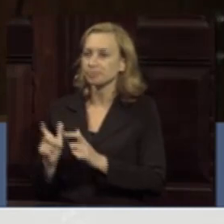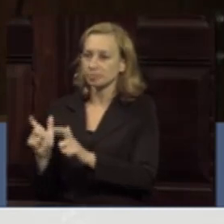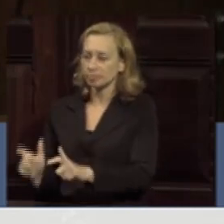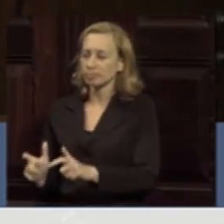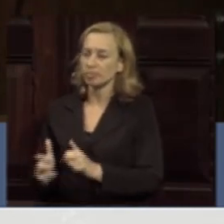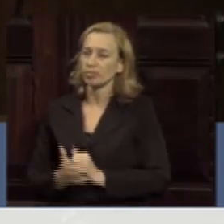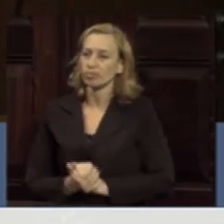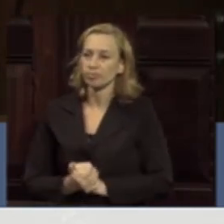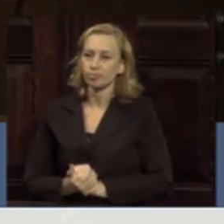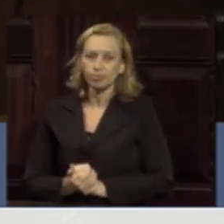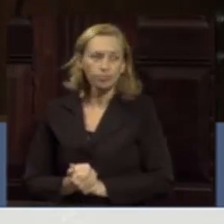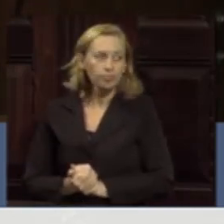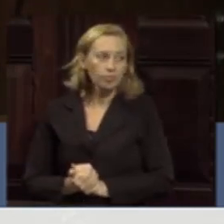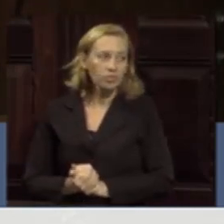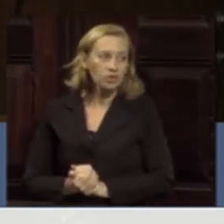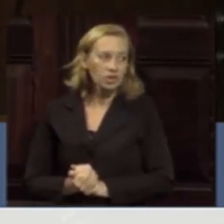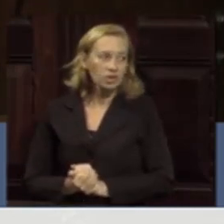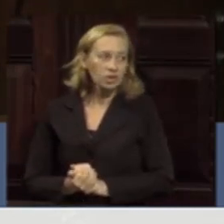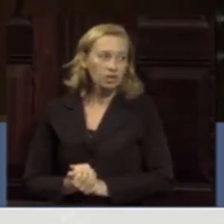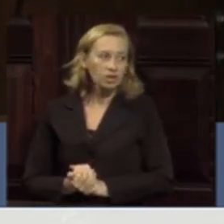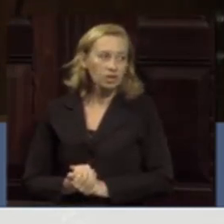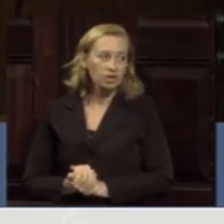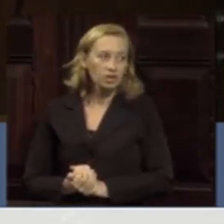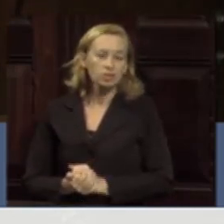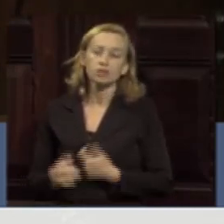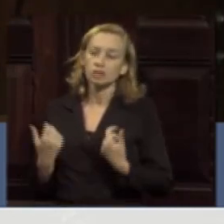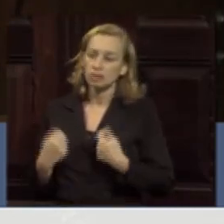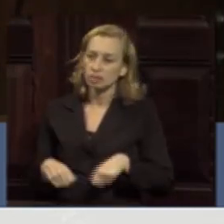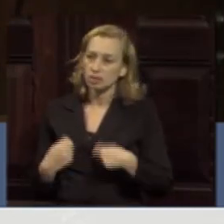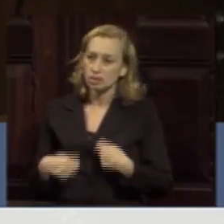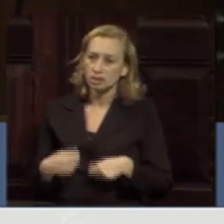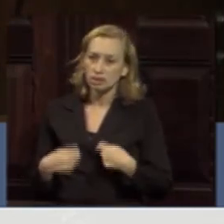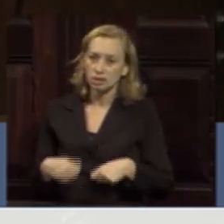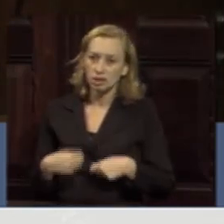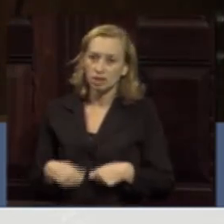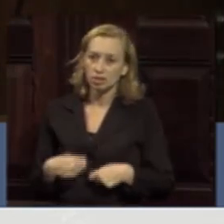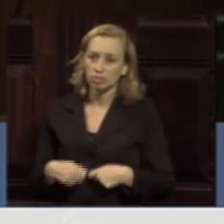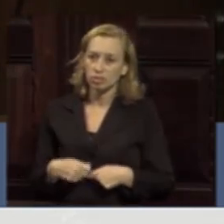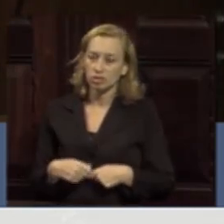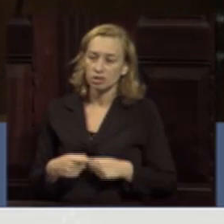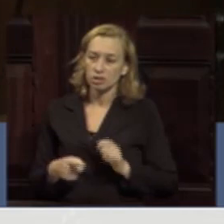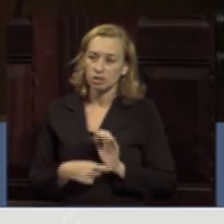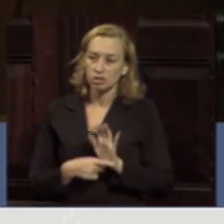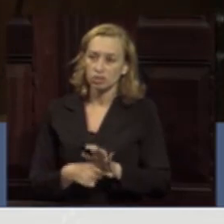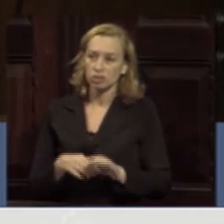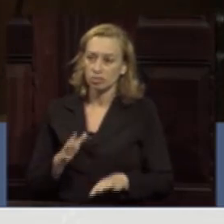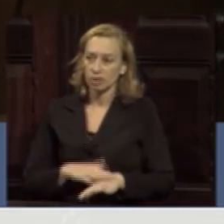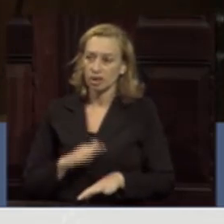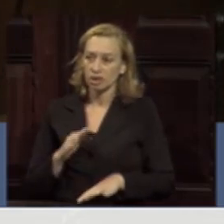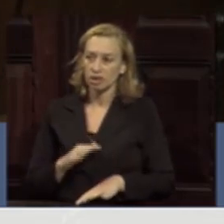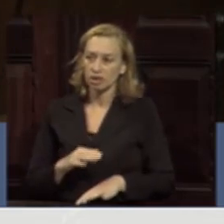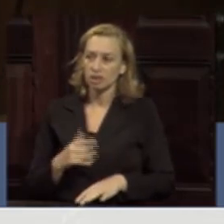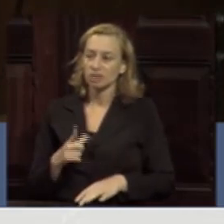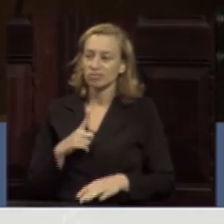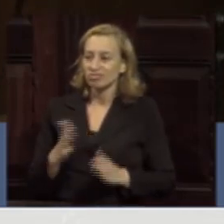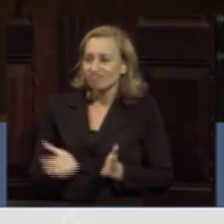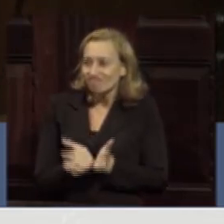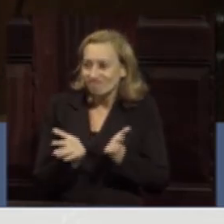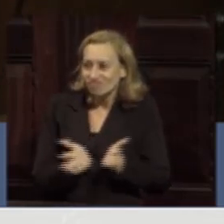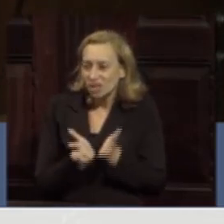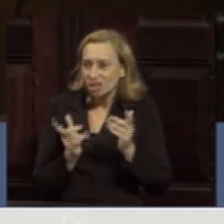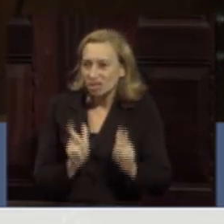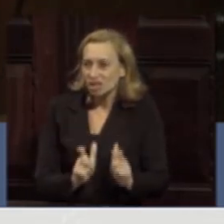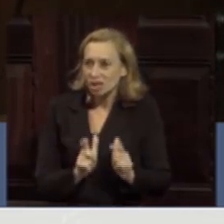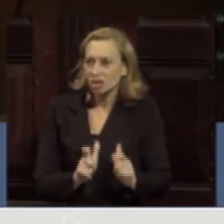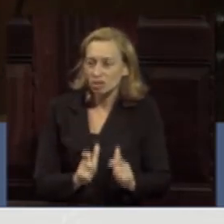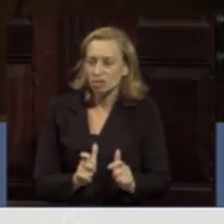contas, ali temos quase 50 mil moradores precisando de uma atenção maior. Temos uma miséria ali, principalmente na